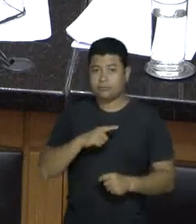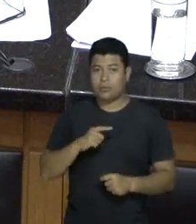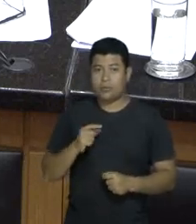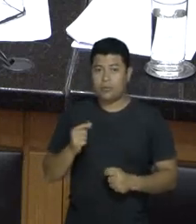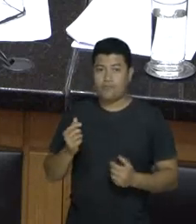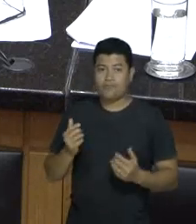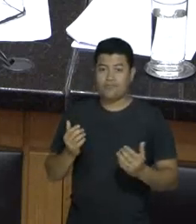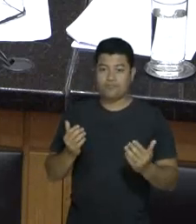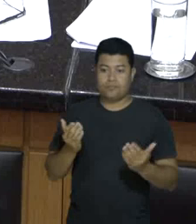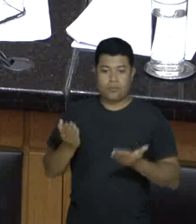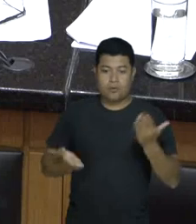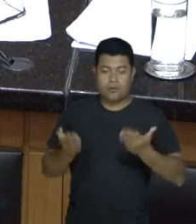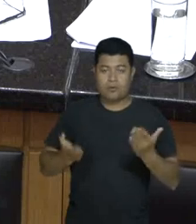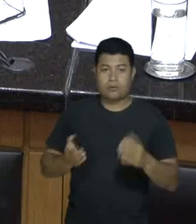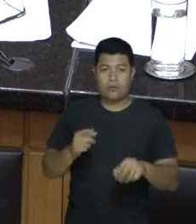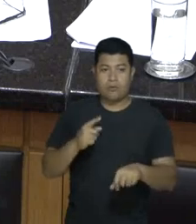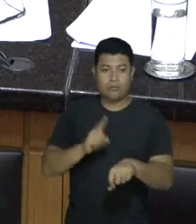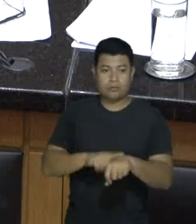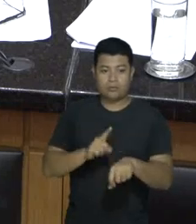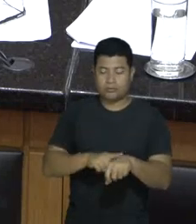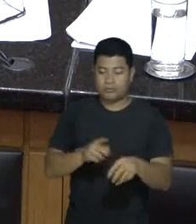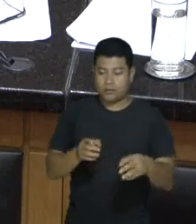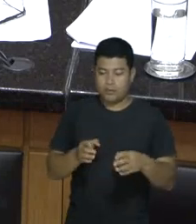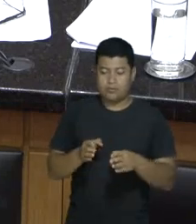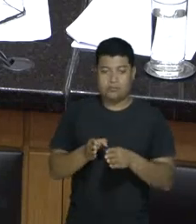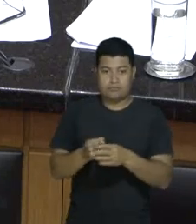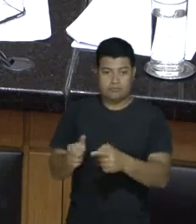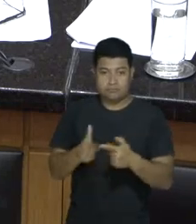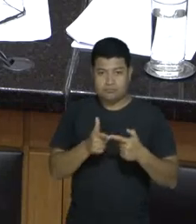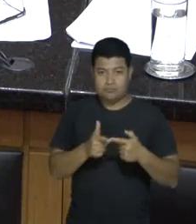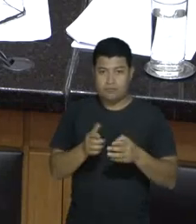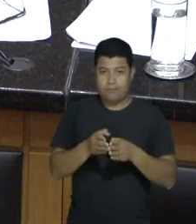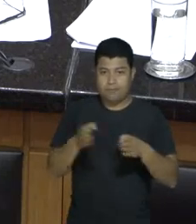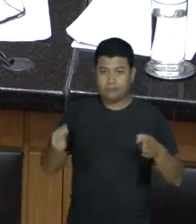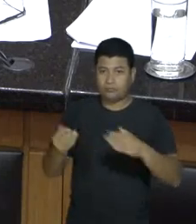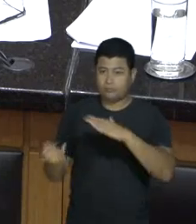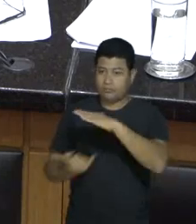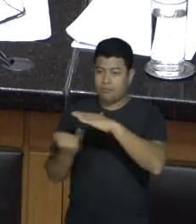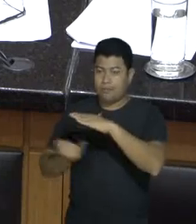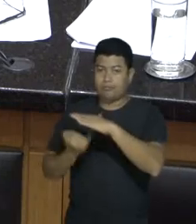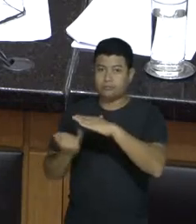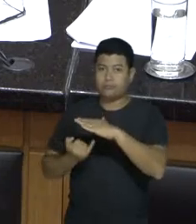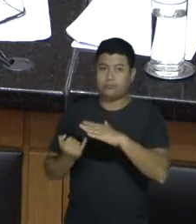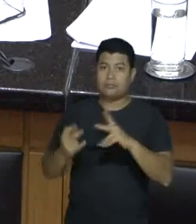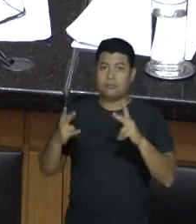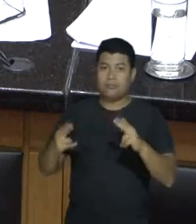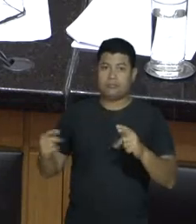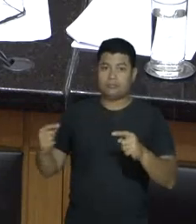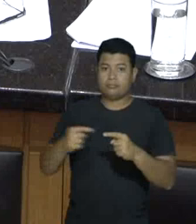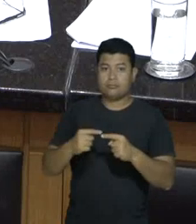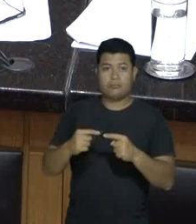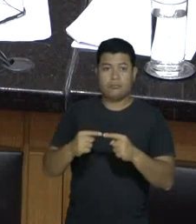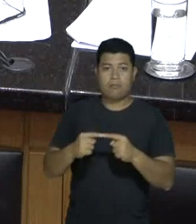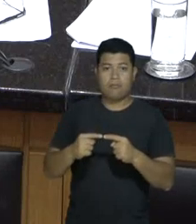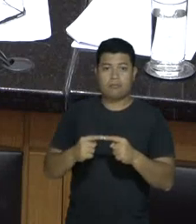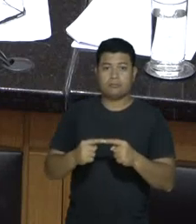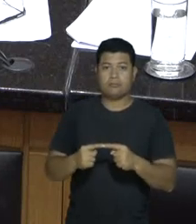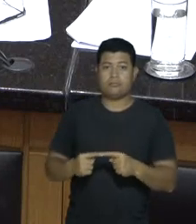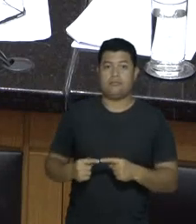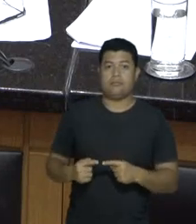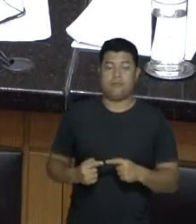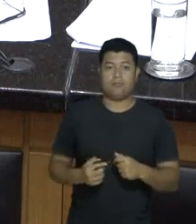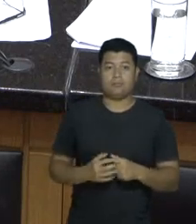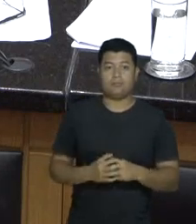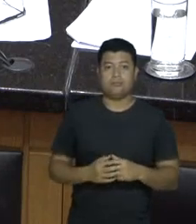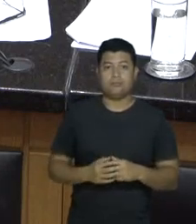mesmo tempo de licenciamento de uma indústria de fabricação de cerâmica vermelha é o tempo de duração de uma... de